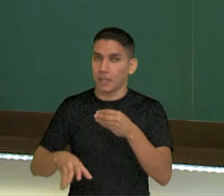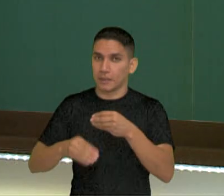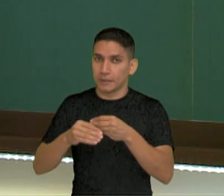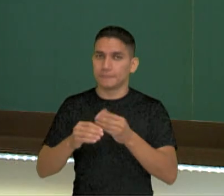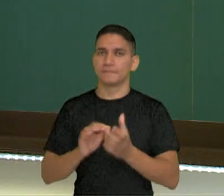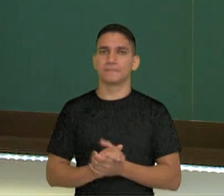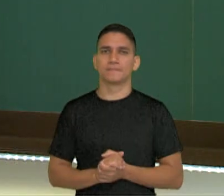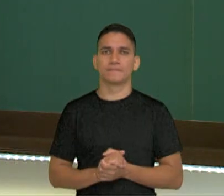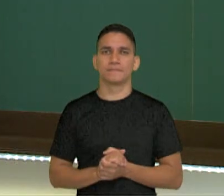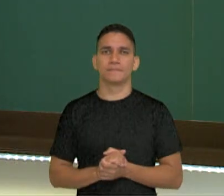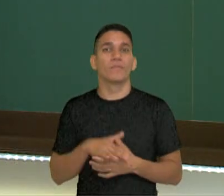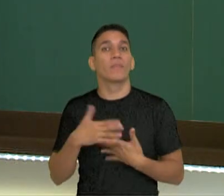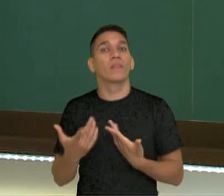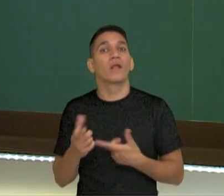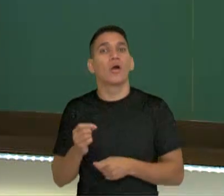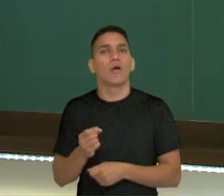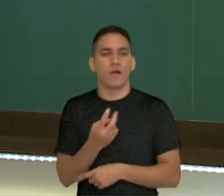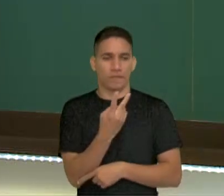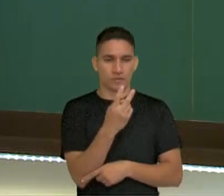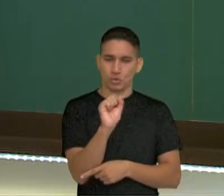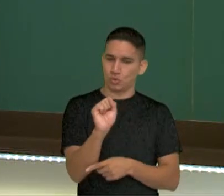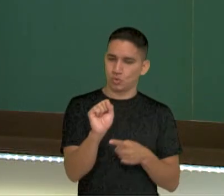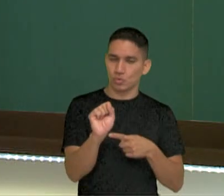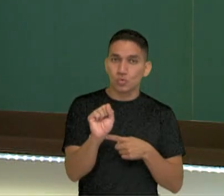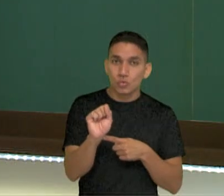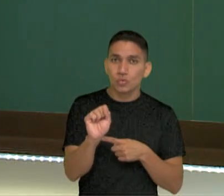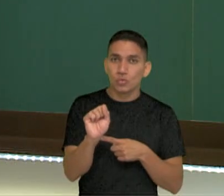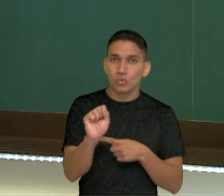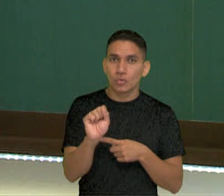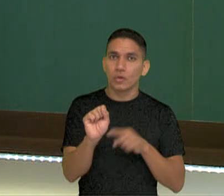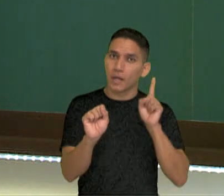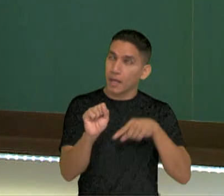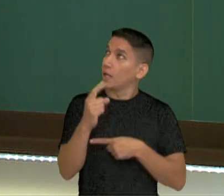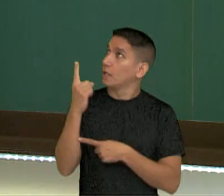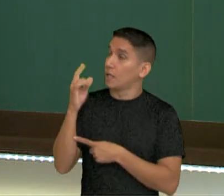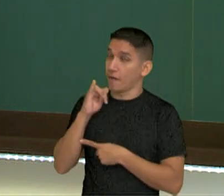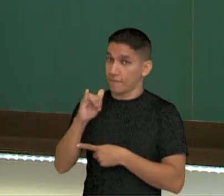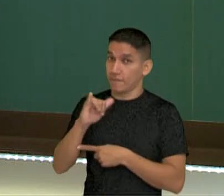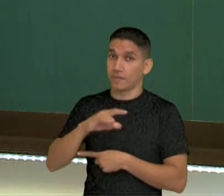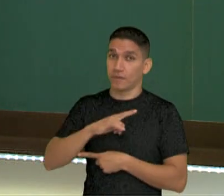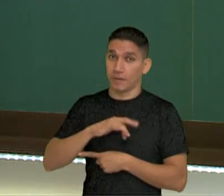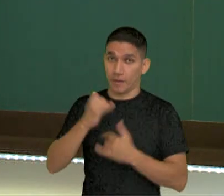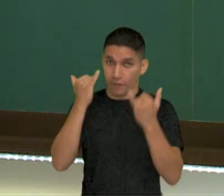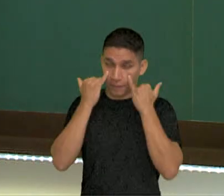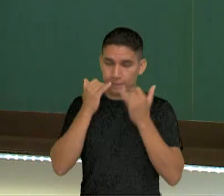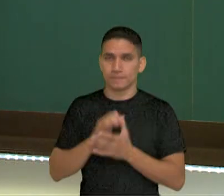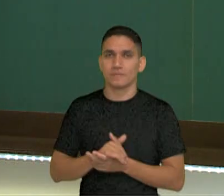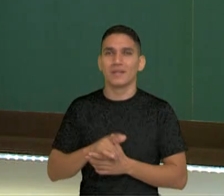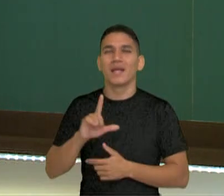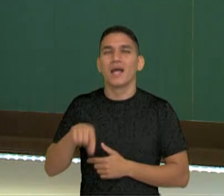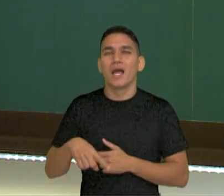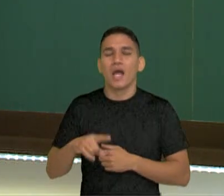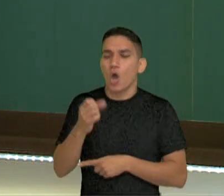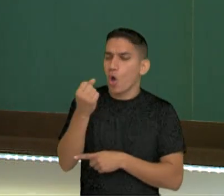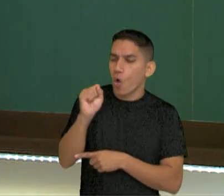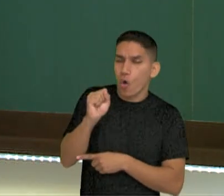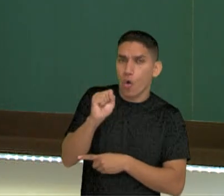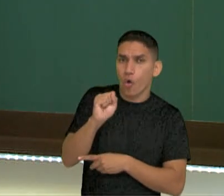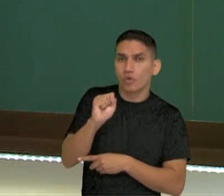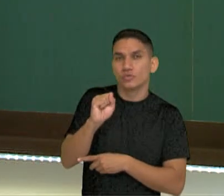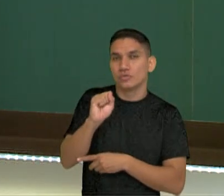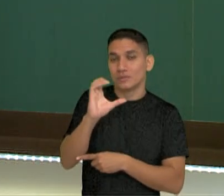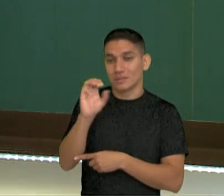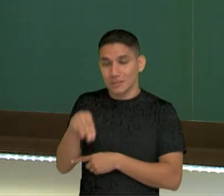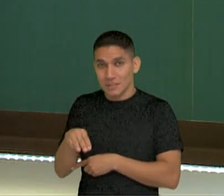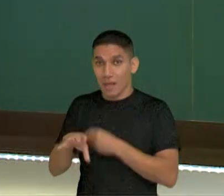planta. Então, 28 centímetros, que é o que o exercício está me pedindo, são 8 centímetros a mais que a altura mínima,